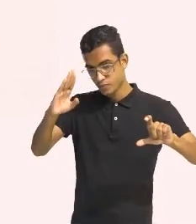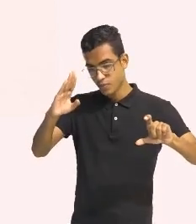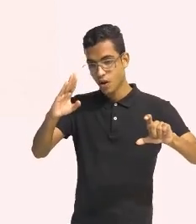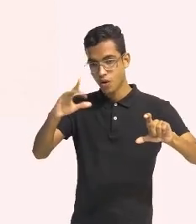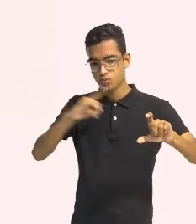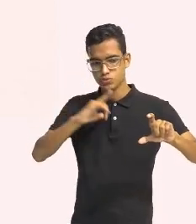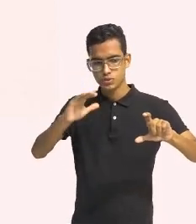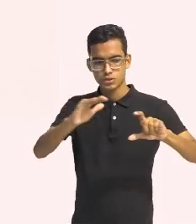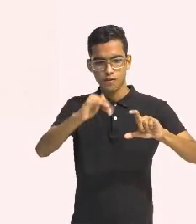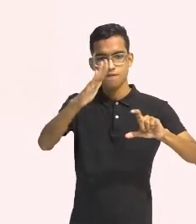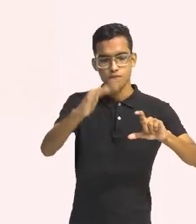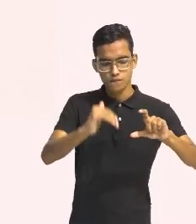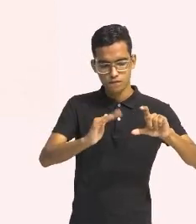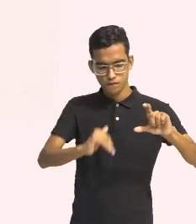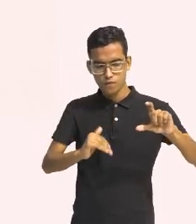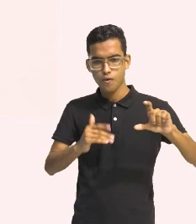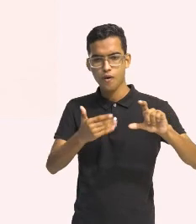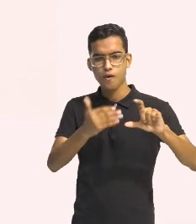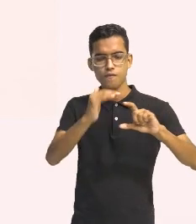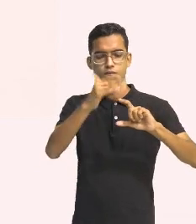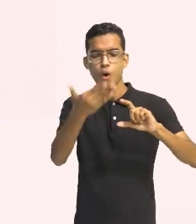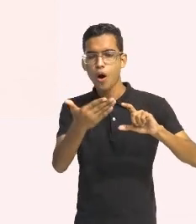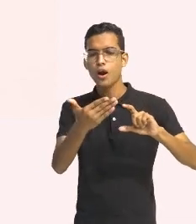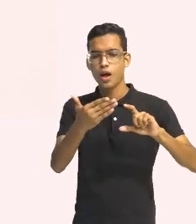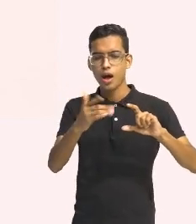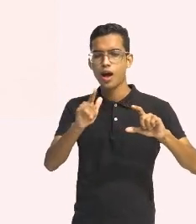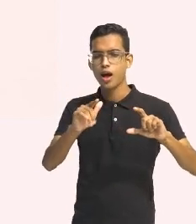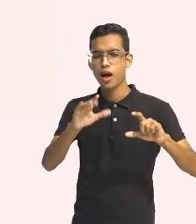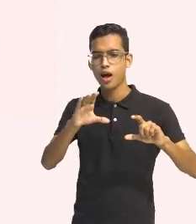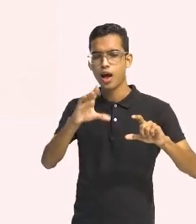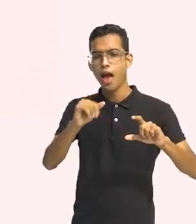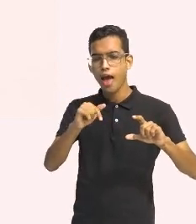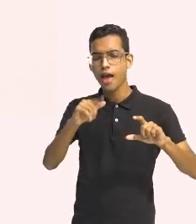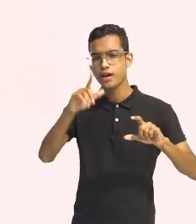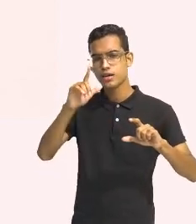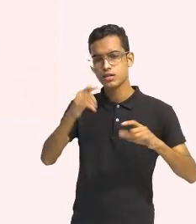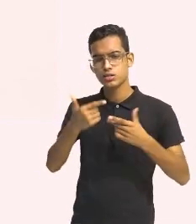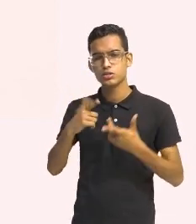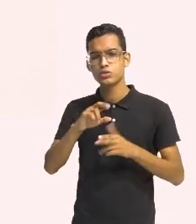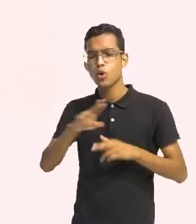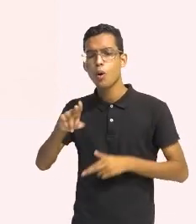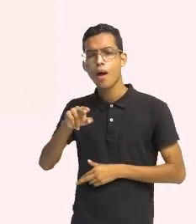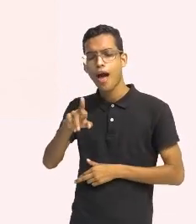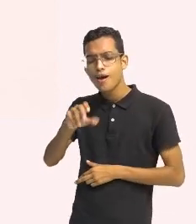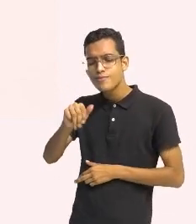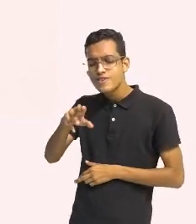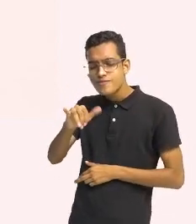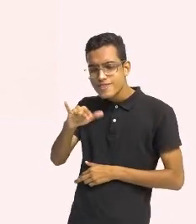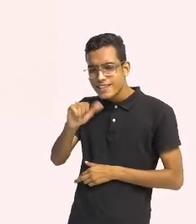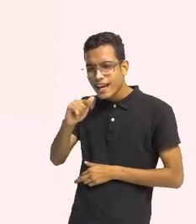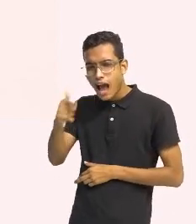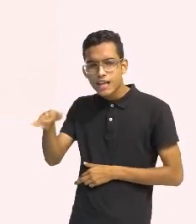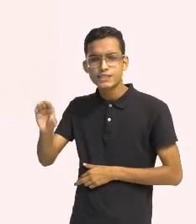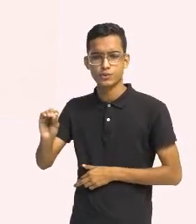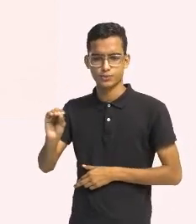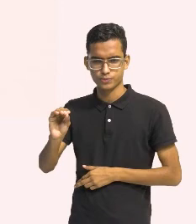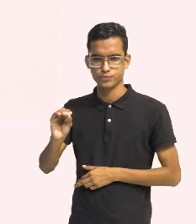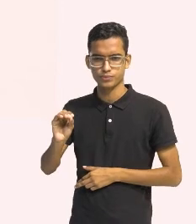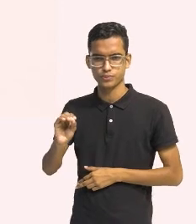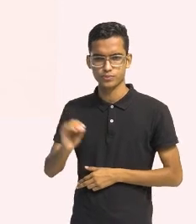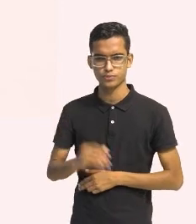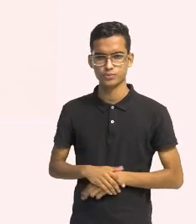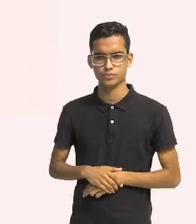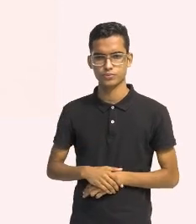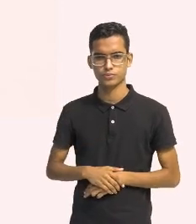radical, ramificação. E se você observar, eles são todos iguais, tá? Que radical é esse? Eu acho que eu até